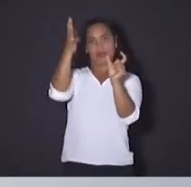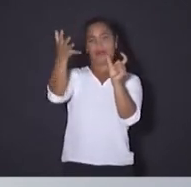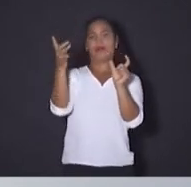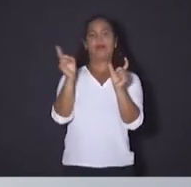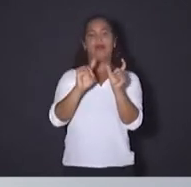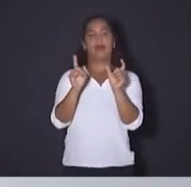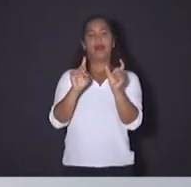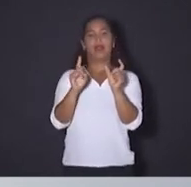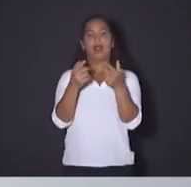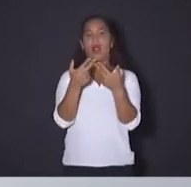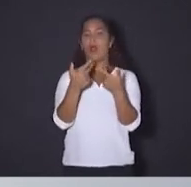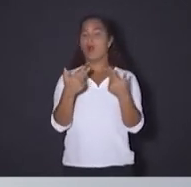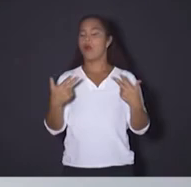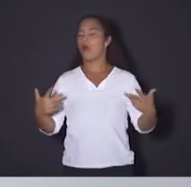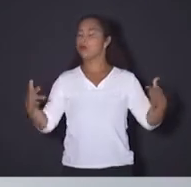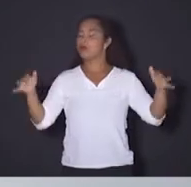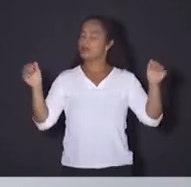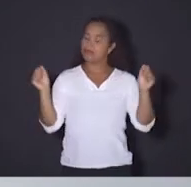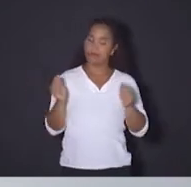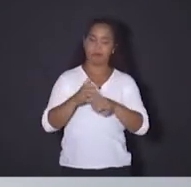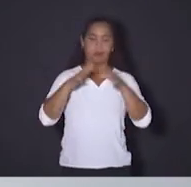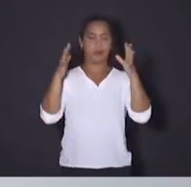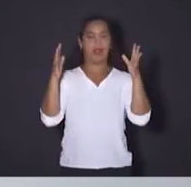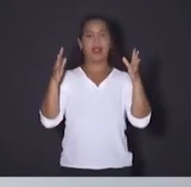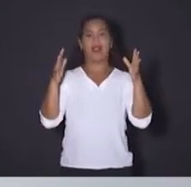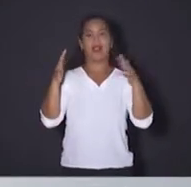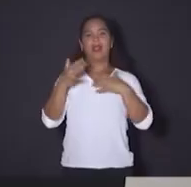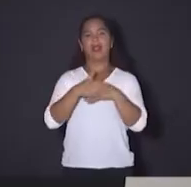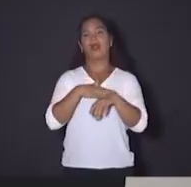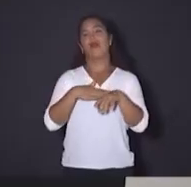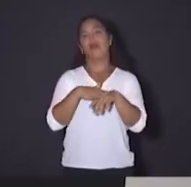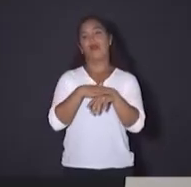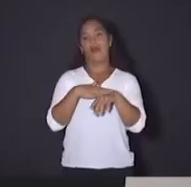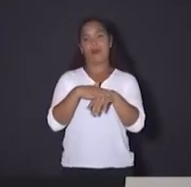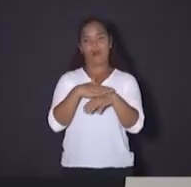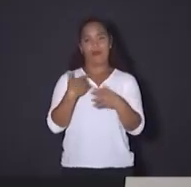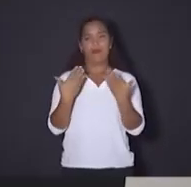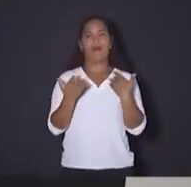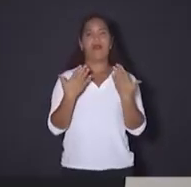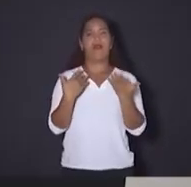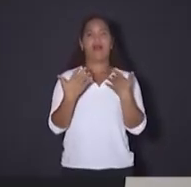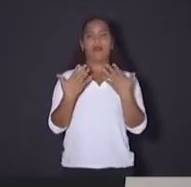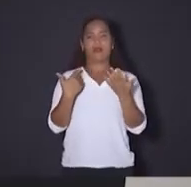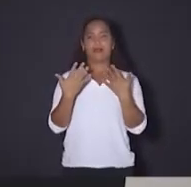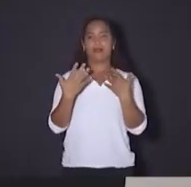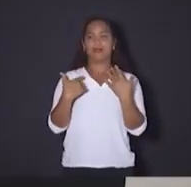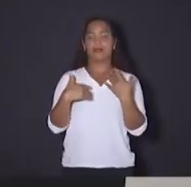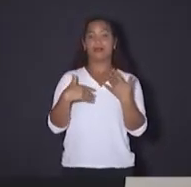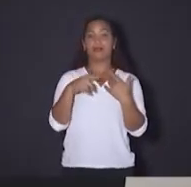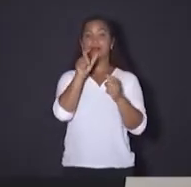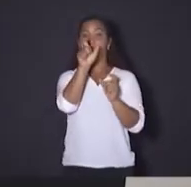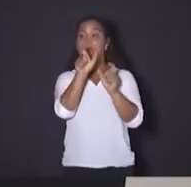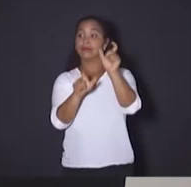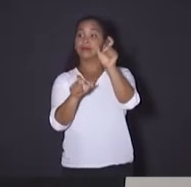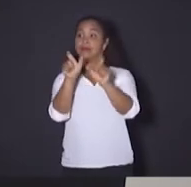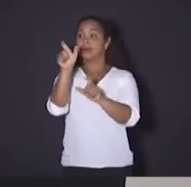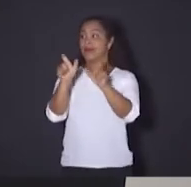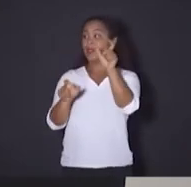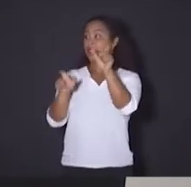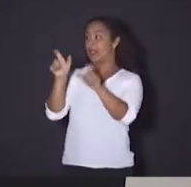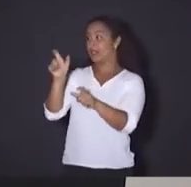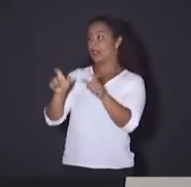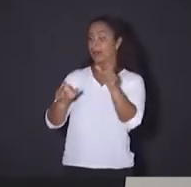dizer que coisas mágicas acontecem quando a gente conversa coisas mágicas acontece quando pessoas conversam com